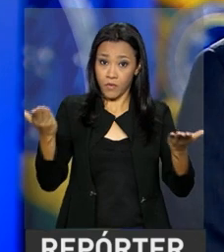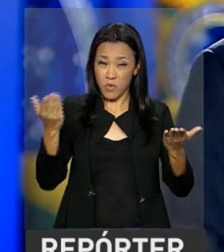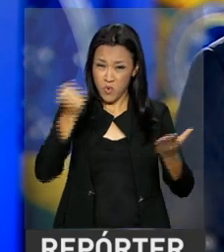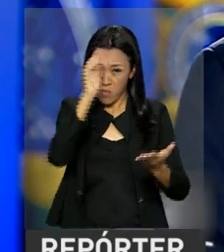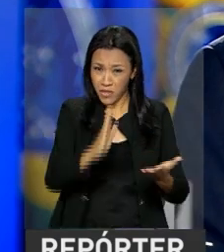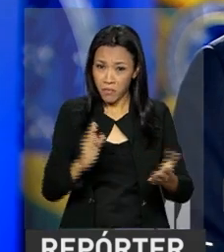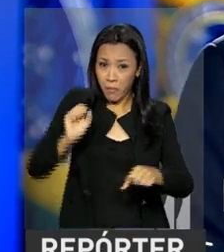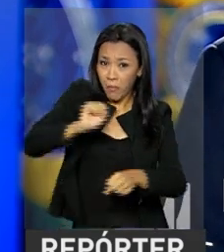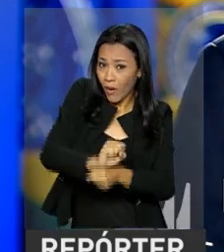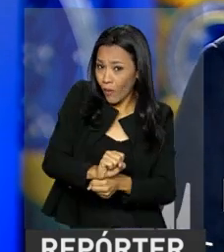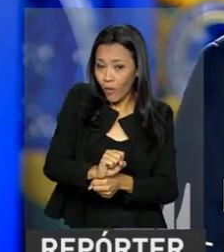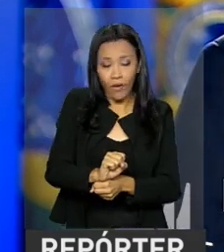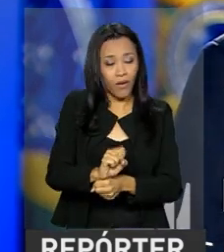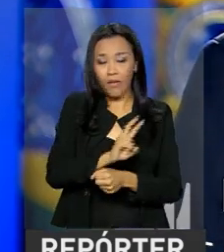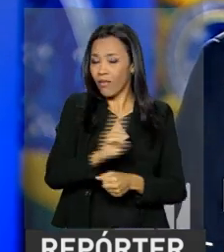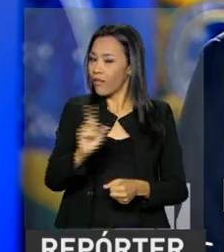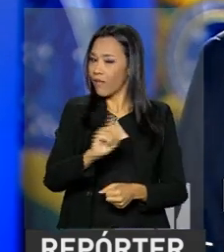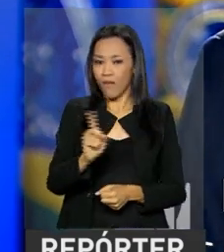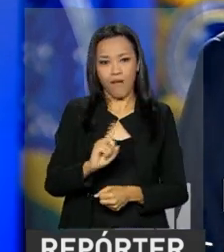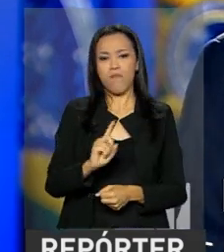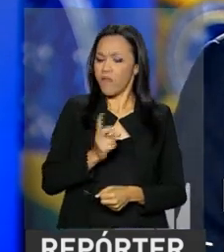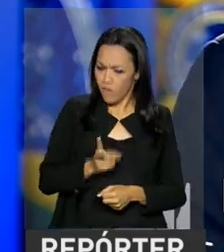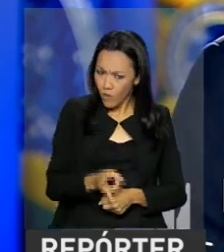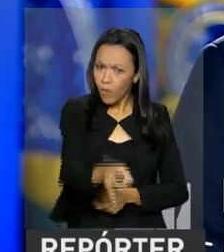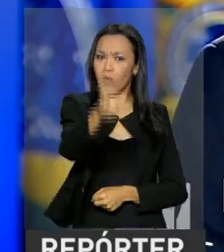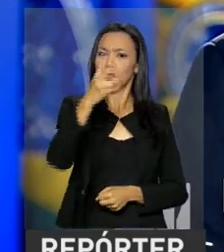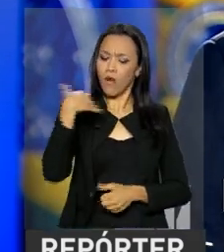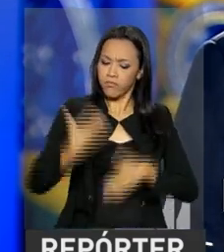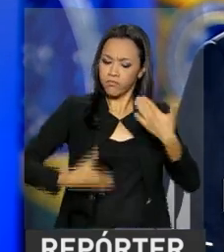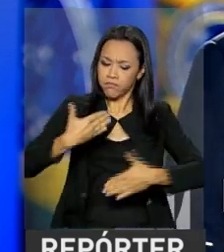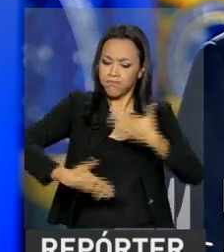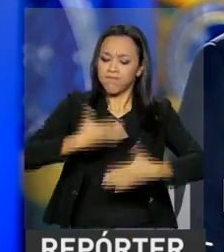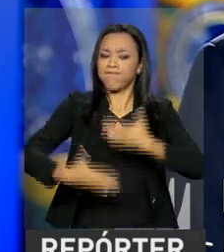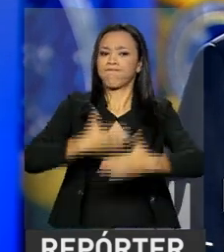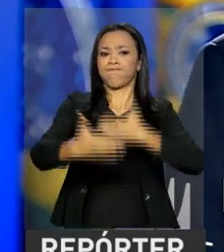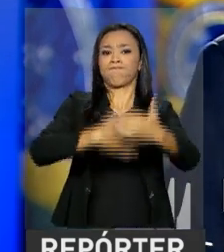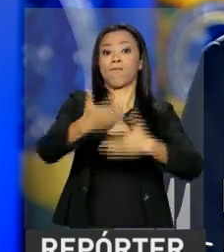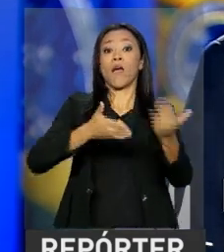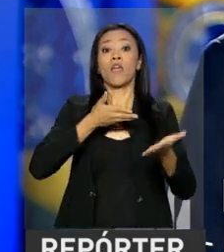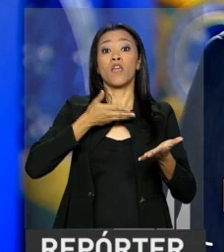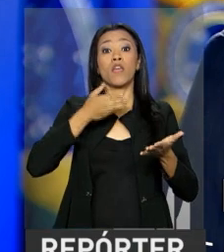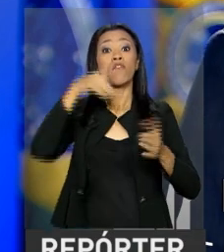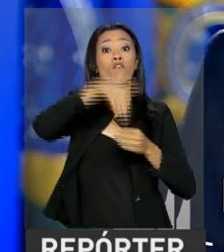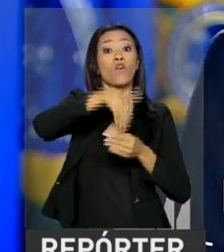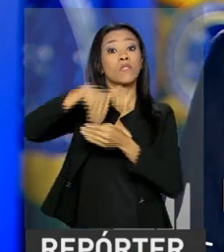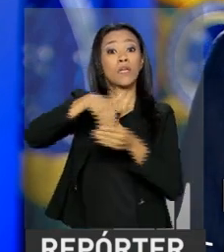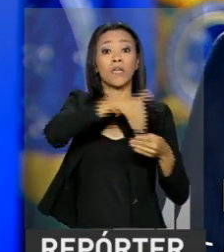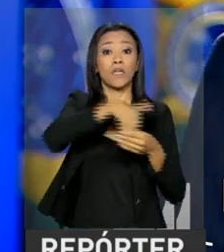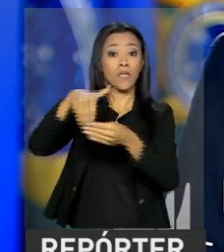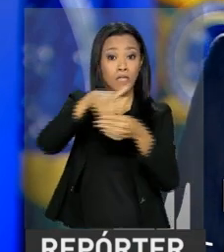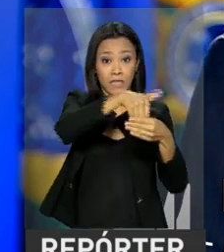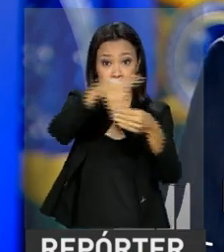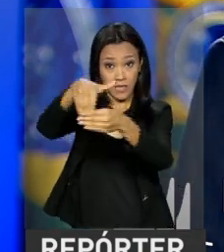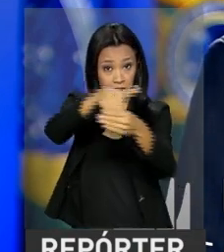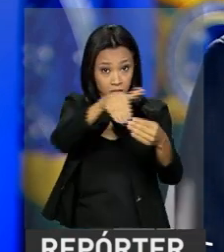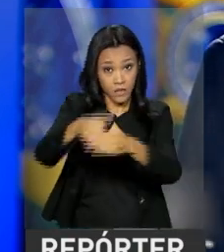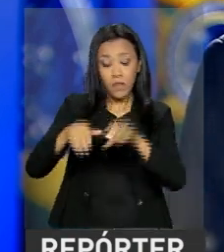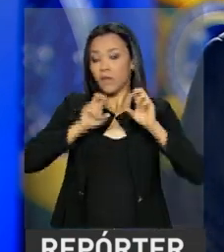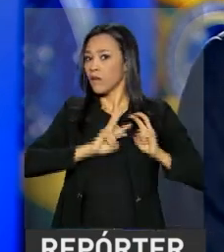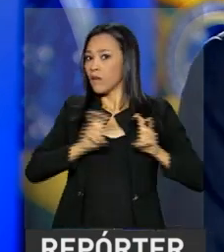e não vai parar continuamos avançando e votando matérias importantíssimas no congresso